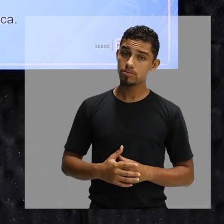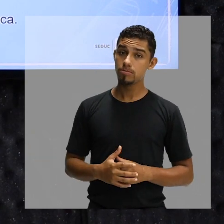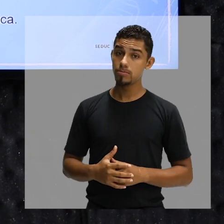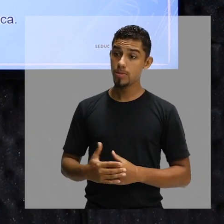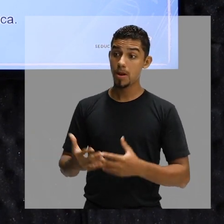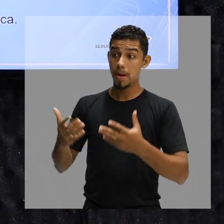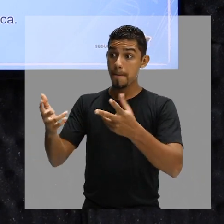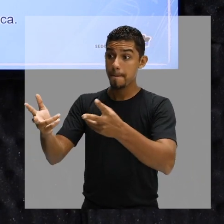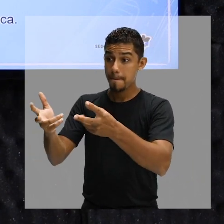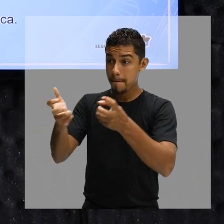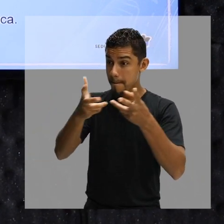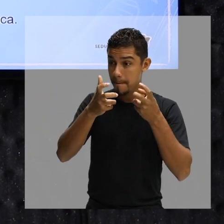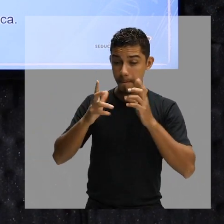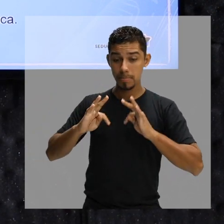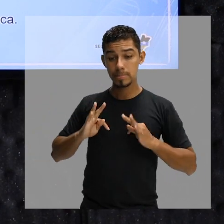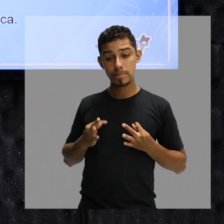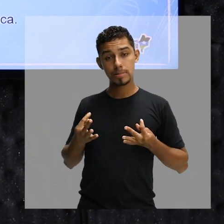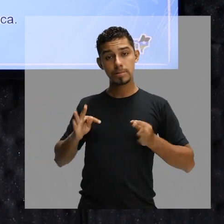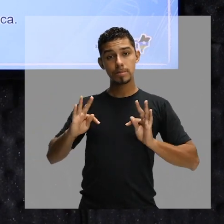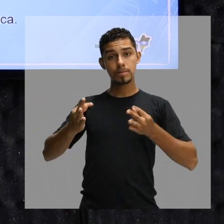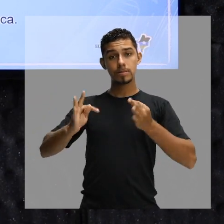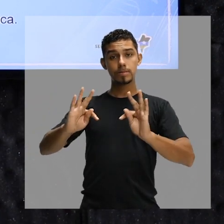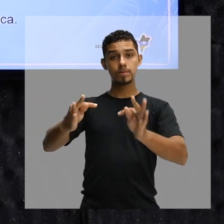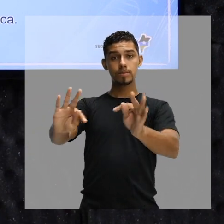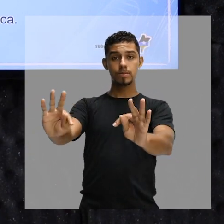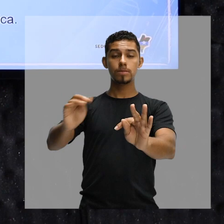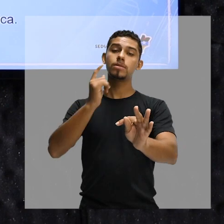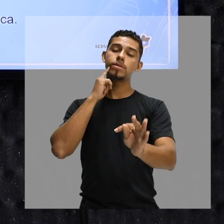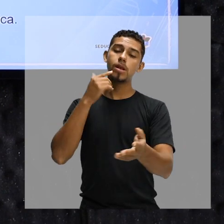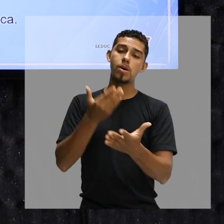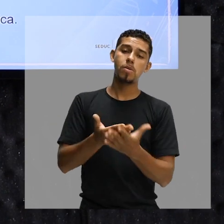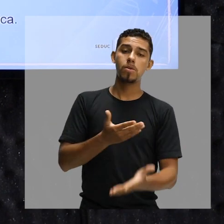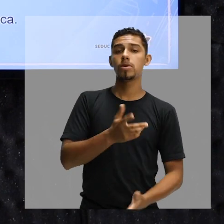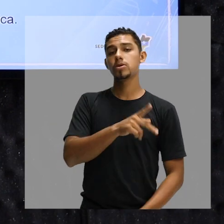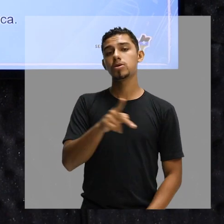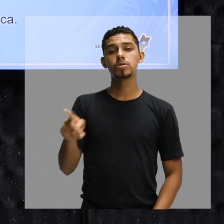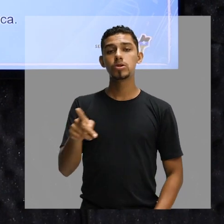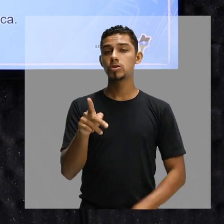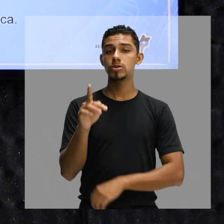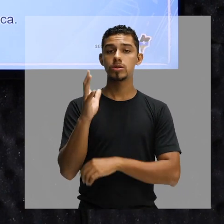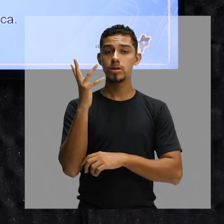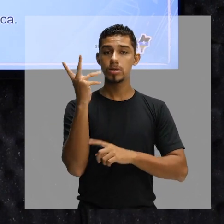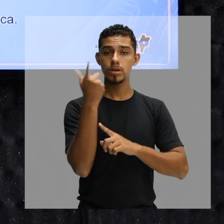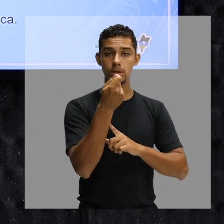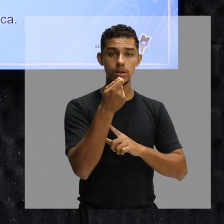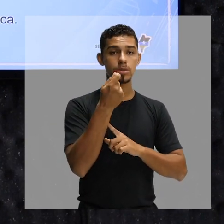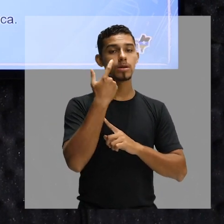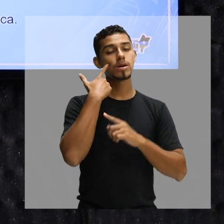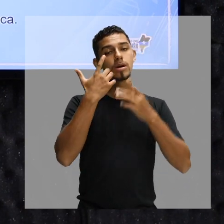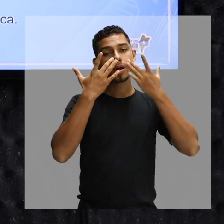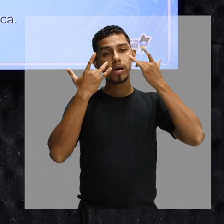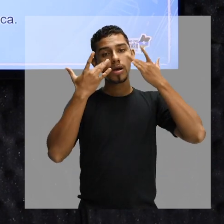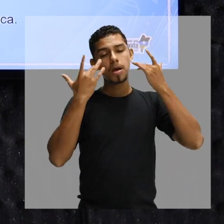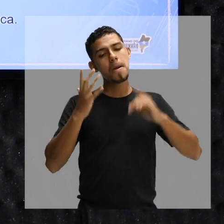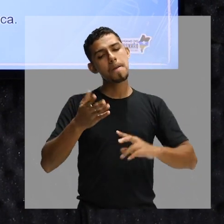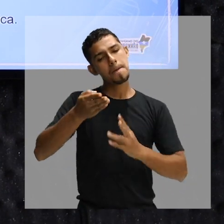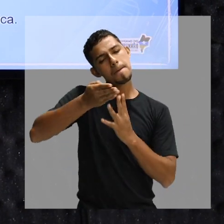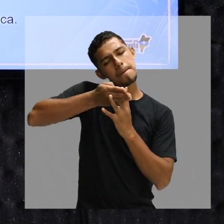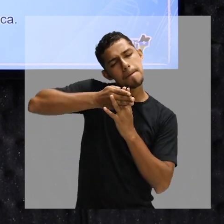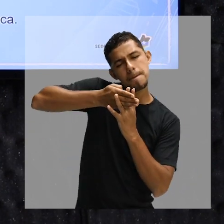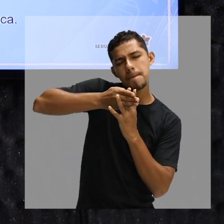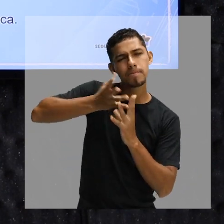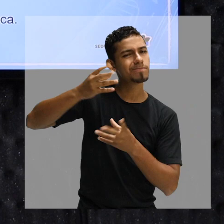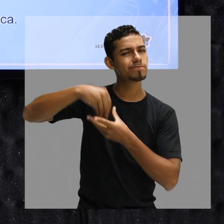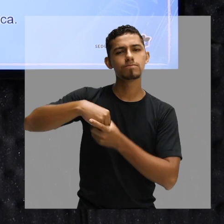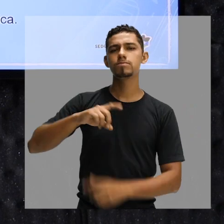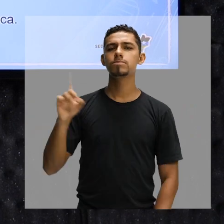como proposição tecnológica. E aí os nossos professores de arte vão explicar a vocês que esse barroco ele não vai estar muito